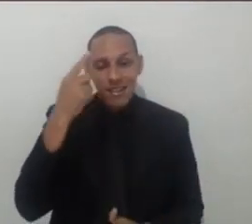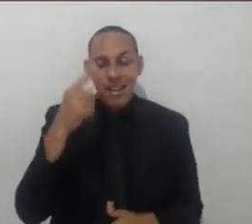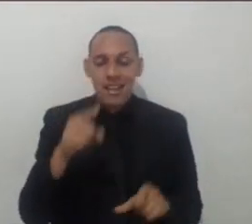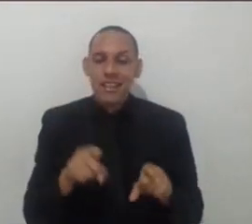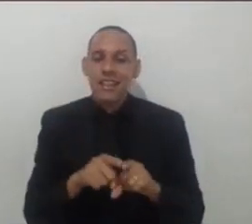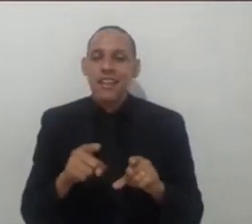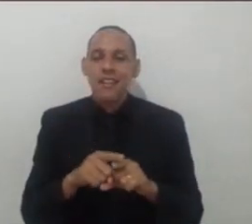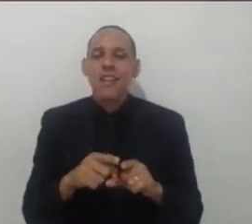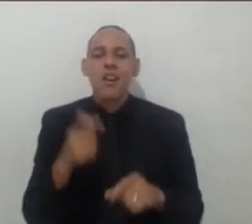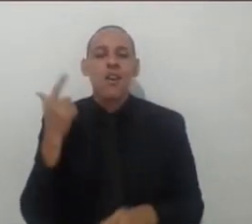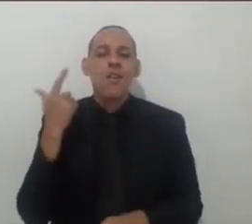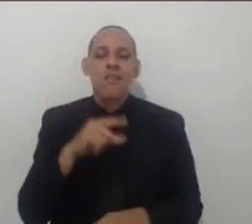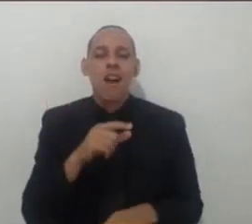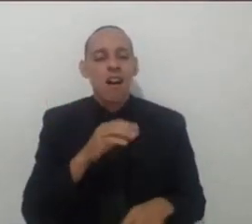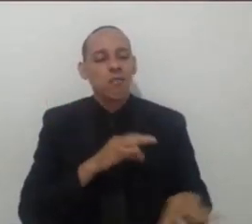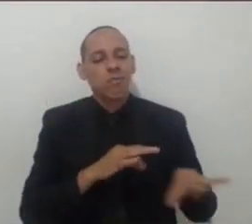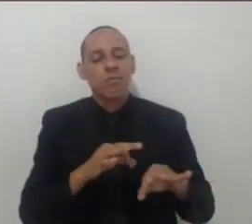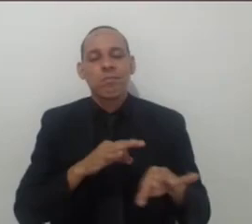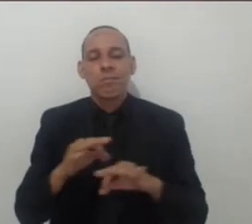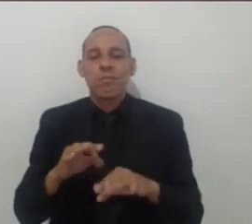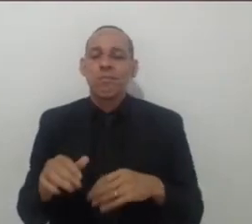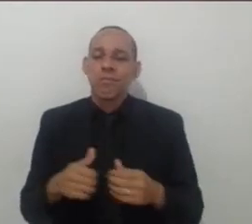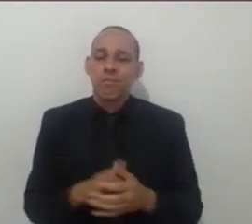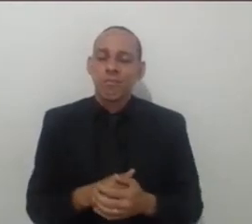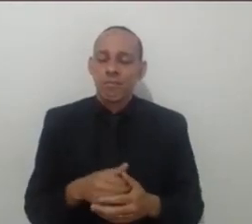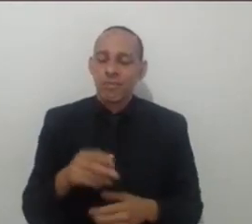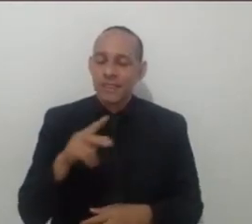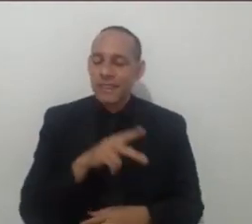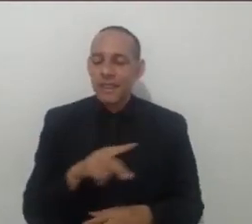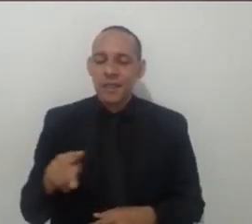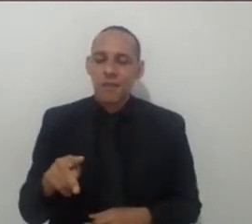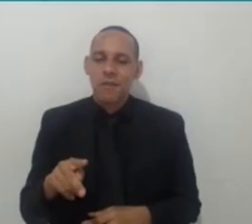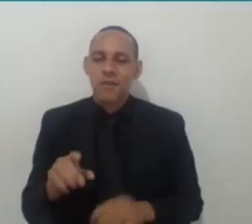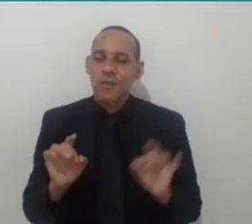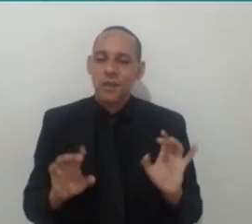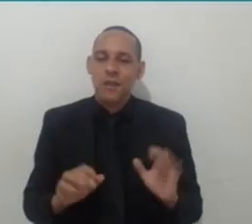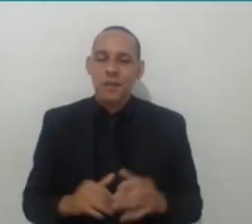concretização daquele evento, senhora presidente. Somente.